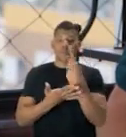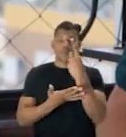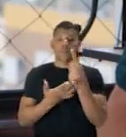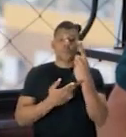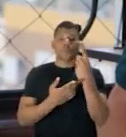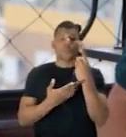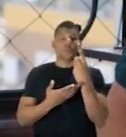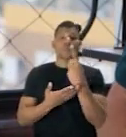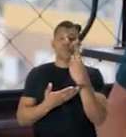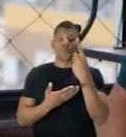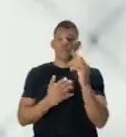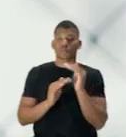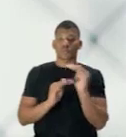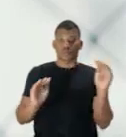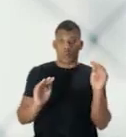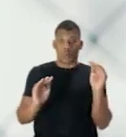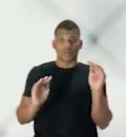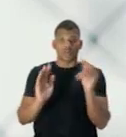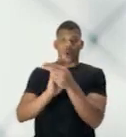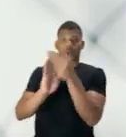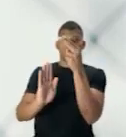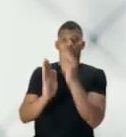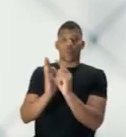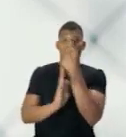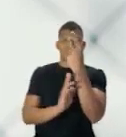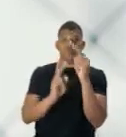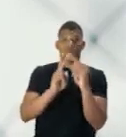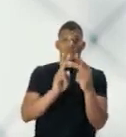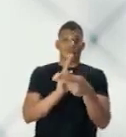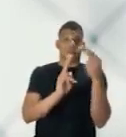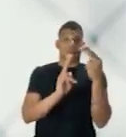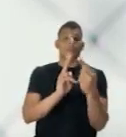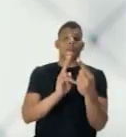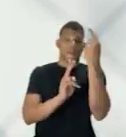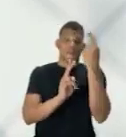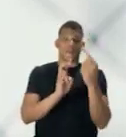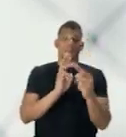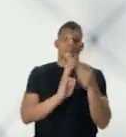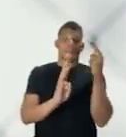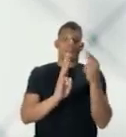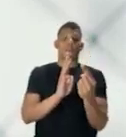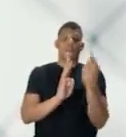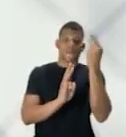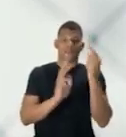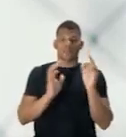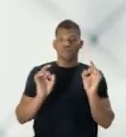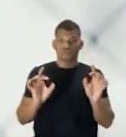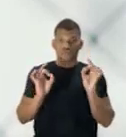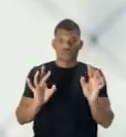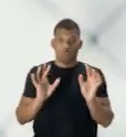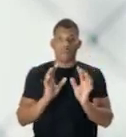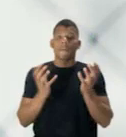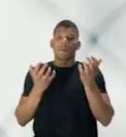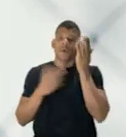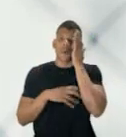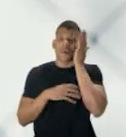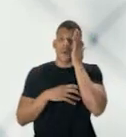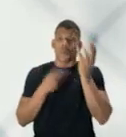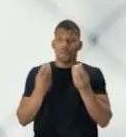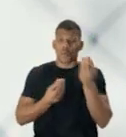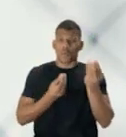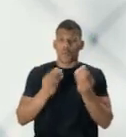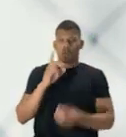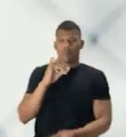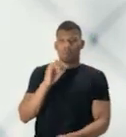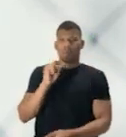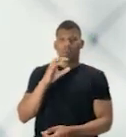de nenhum autor. Pois é, você gravou Leci Brandão, você gravou Paulo César Pinheiro, você gravou Fátima Guedes. Como é que foi?